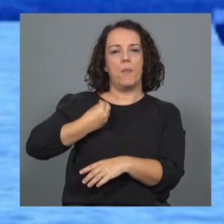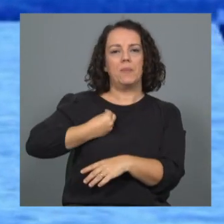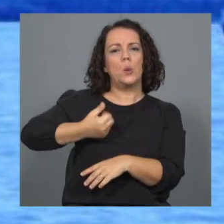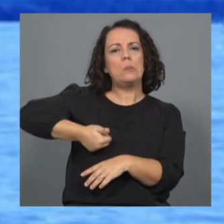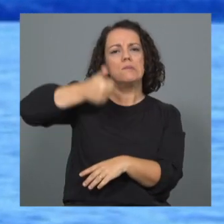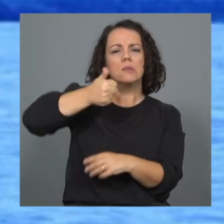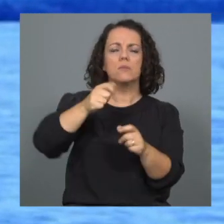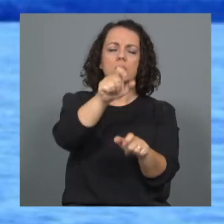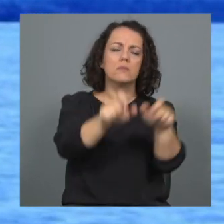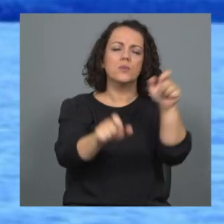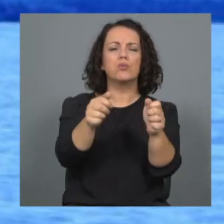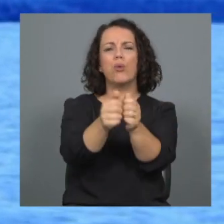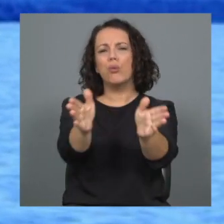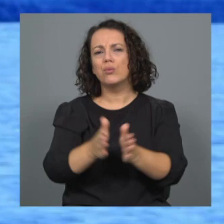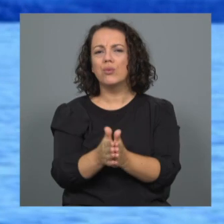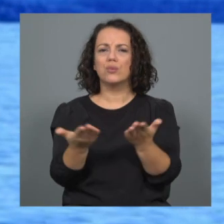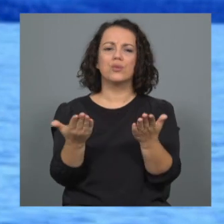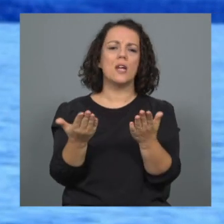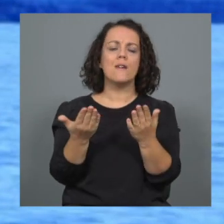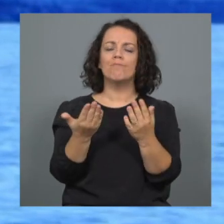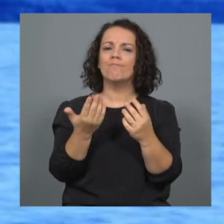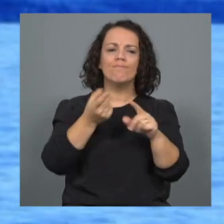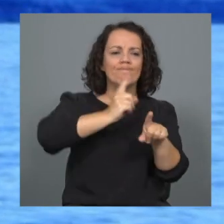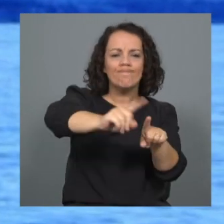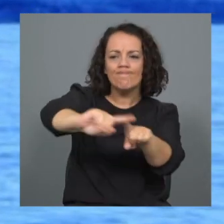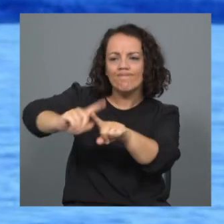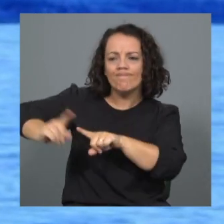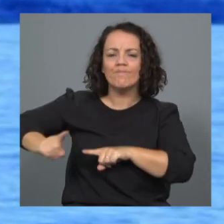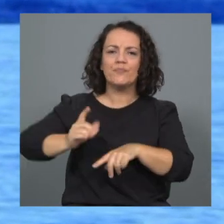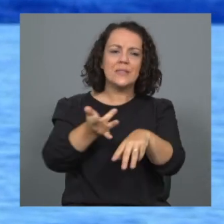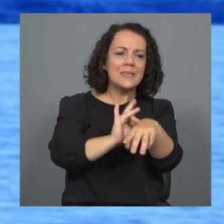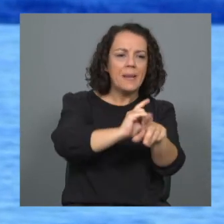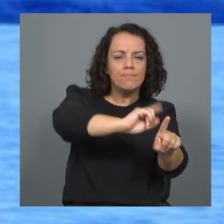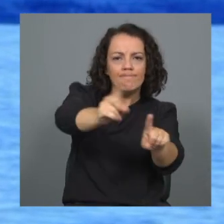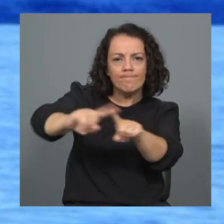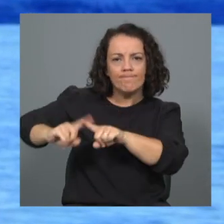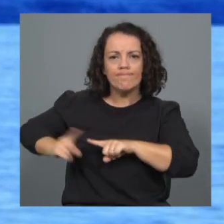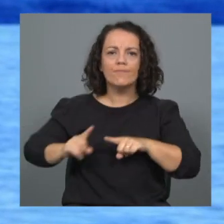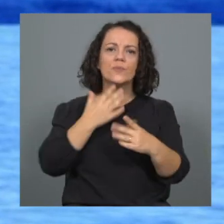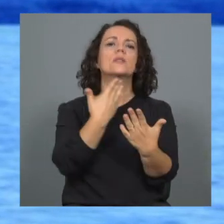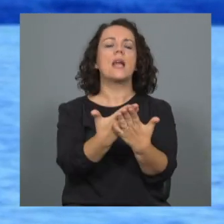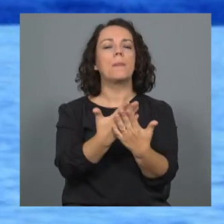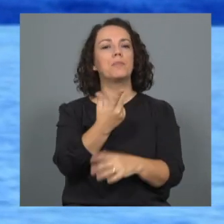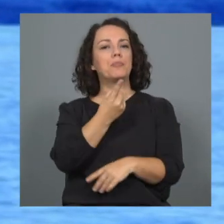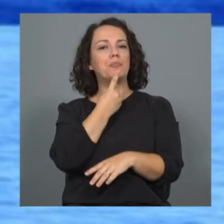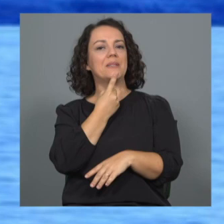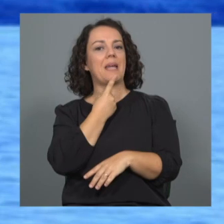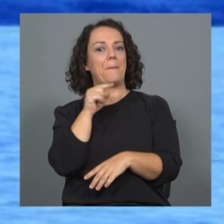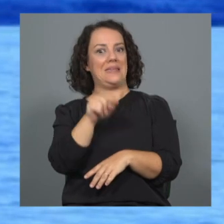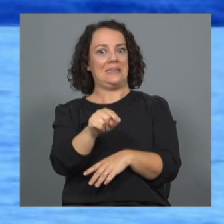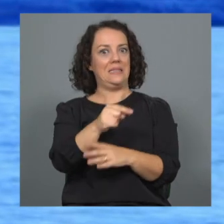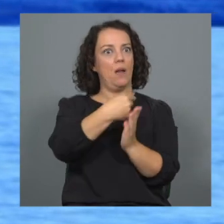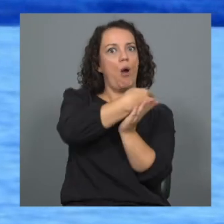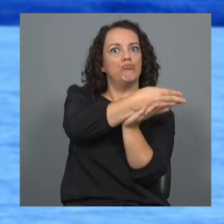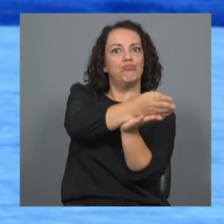todos os diversos carismas, as diversas sensibilidades, para que toda a gente perceba que é nesta polifonia, não é?